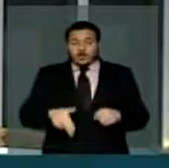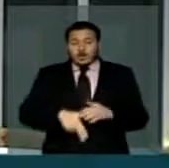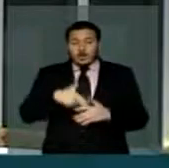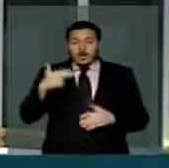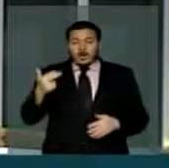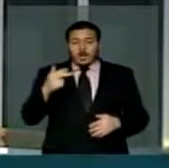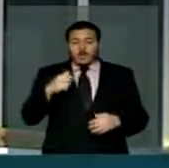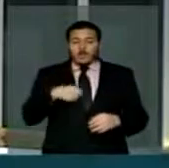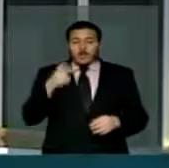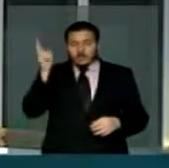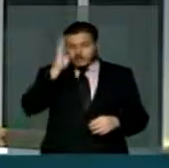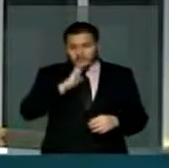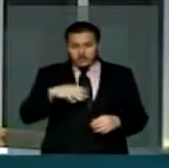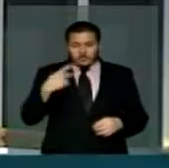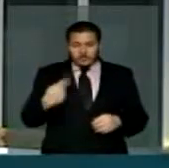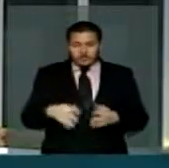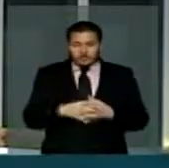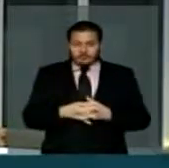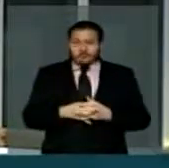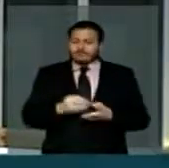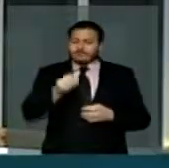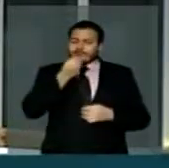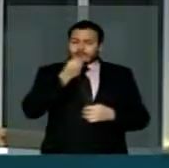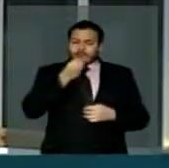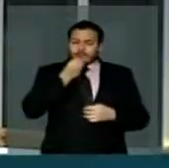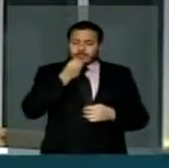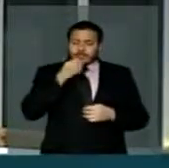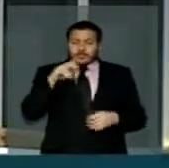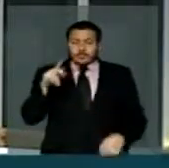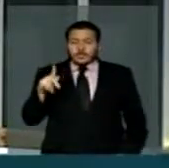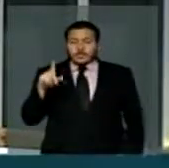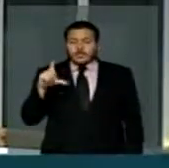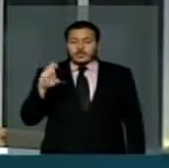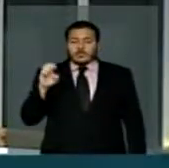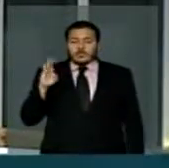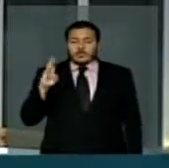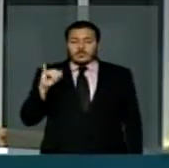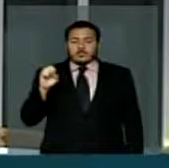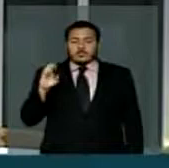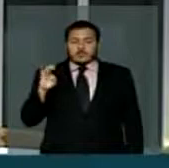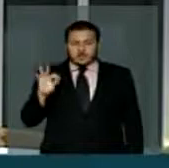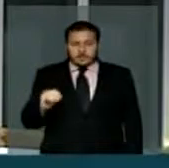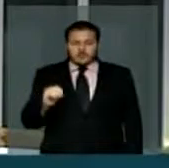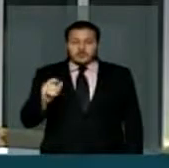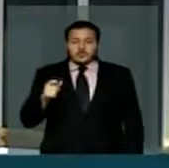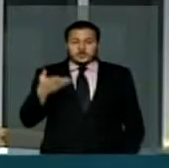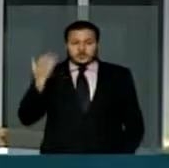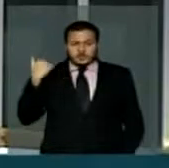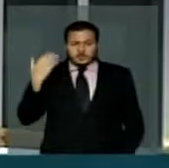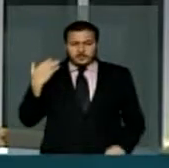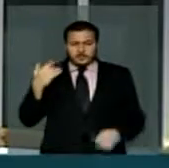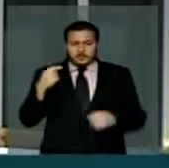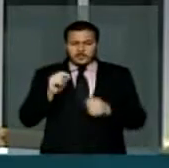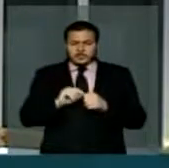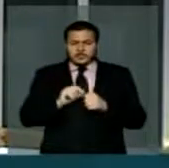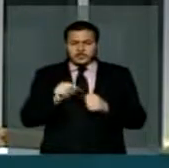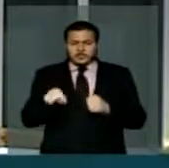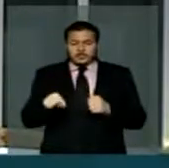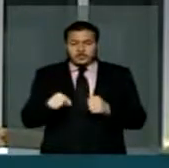fogo neste país. Infelizmente, no plebiscito que foi feito, a indústria das